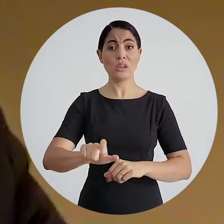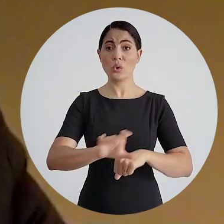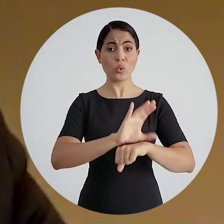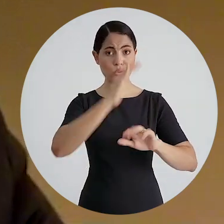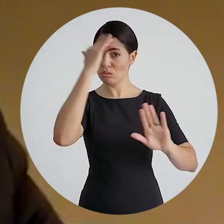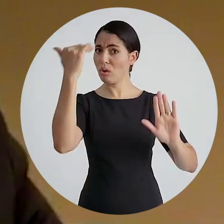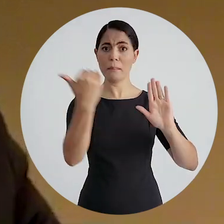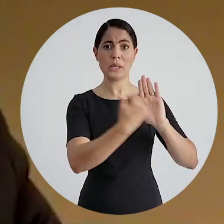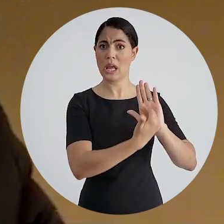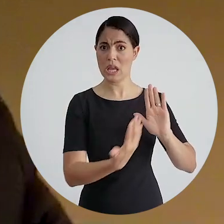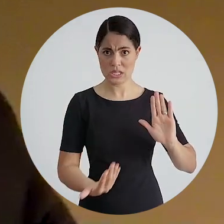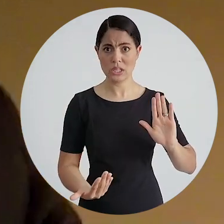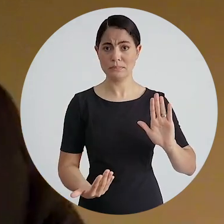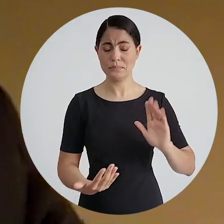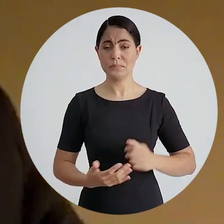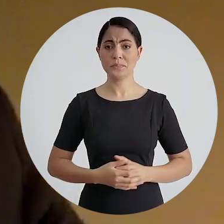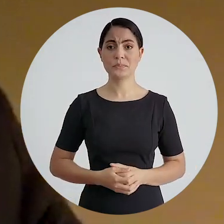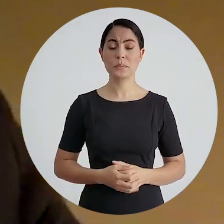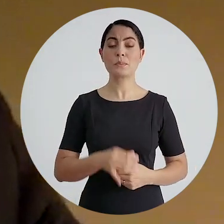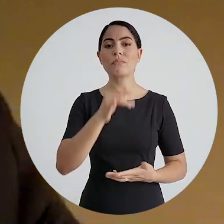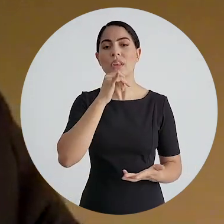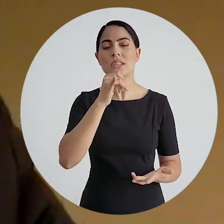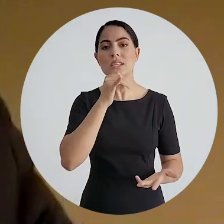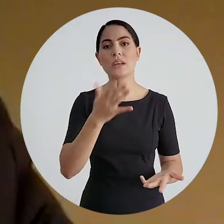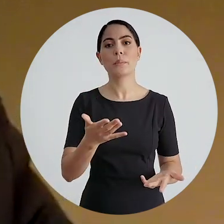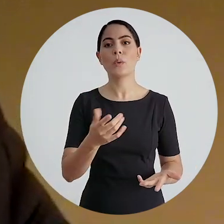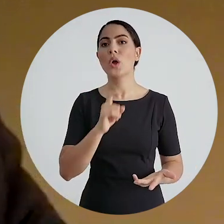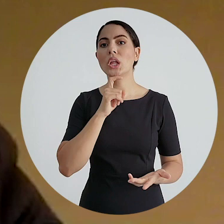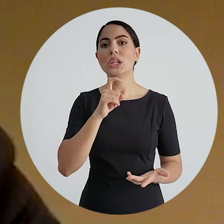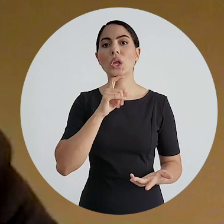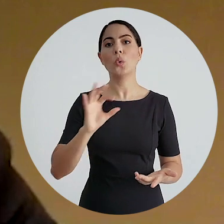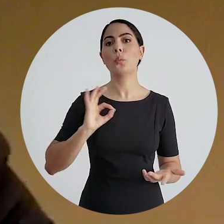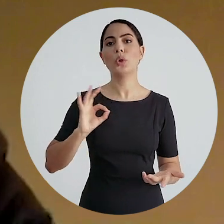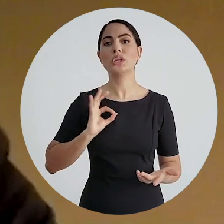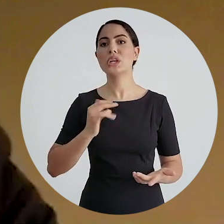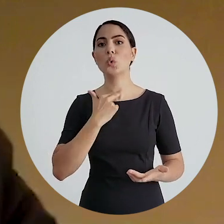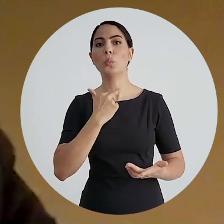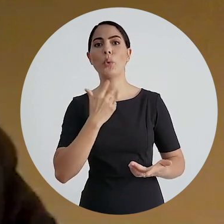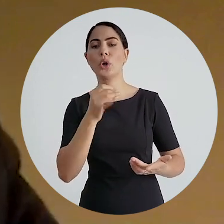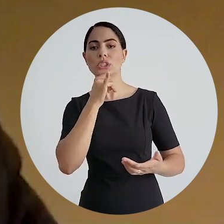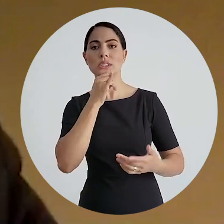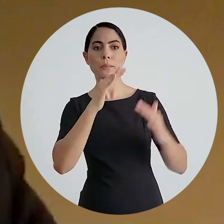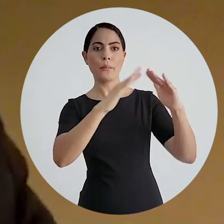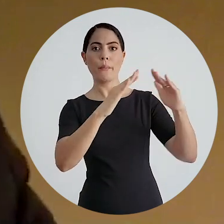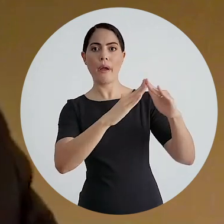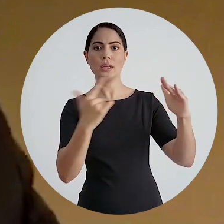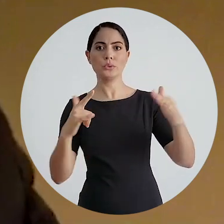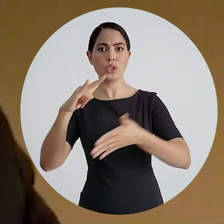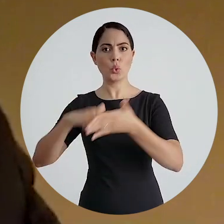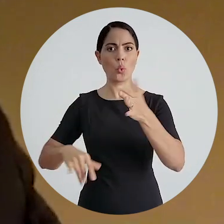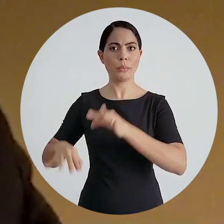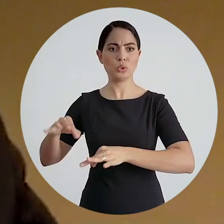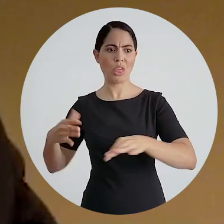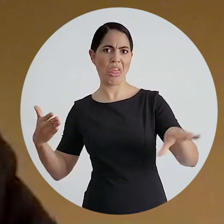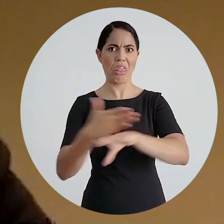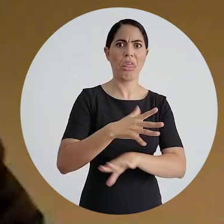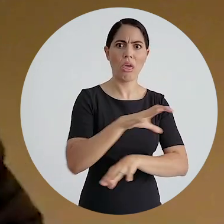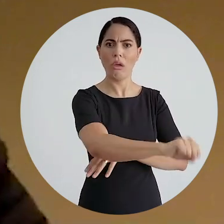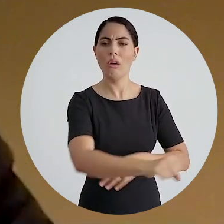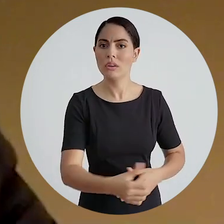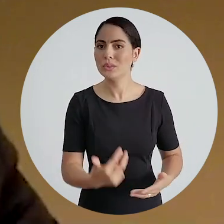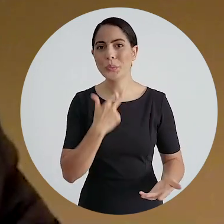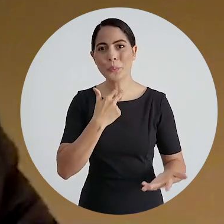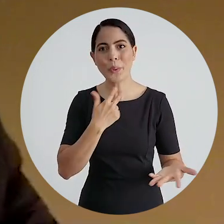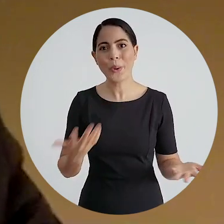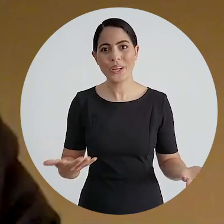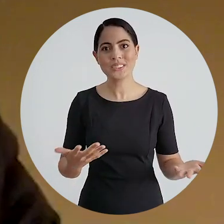a Constituição. Por exemplo, levando em consideração, nenhum policial pode invadir uma casa sem mandado